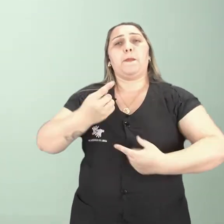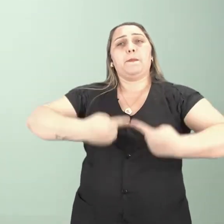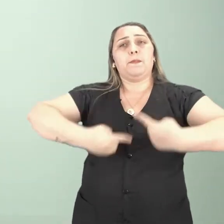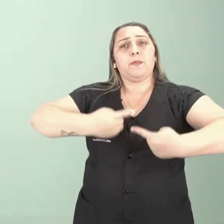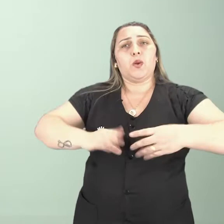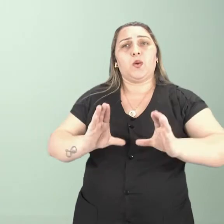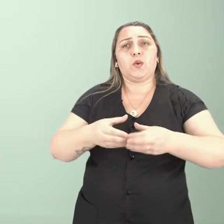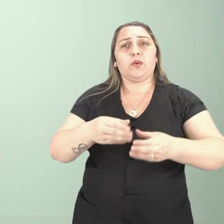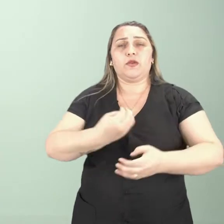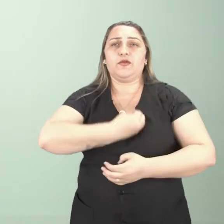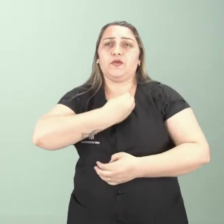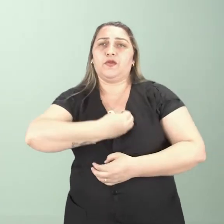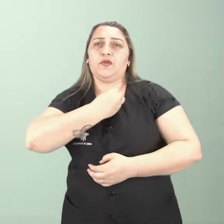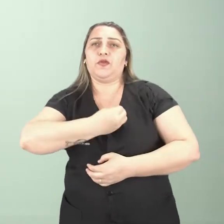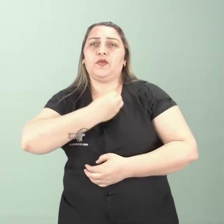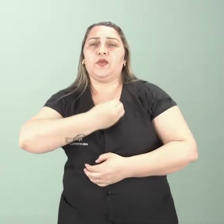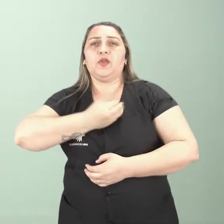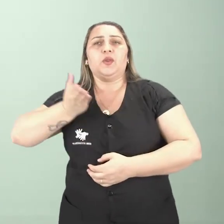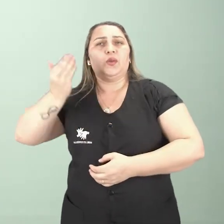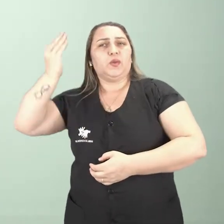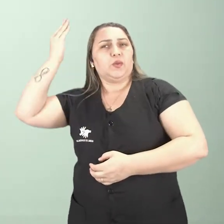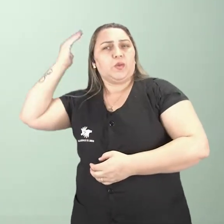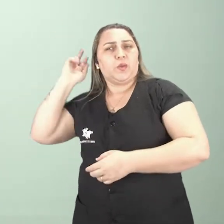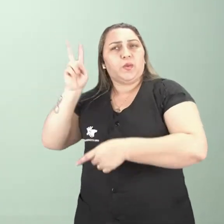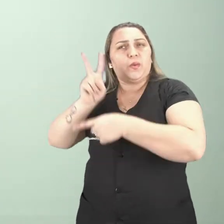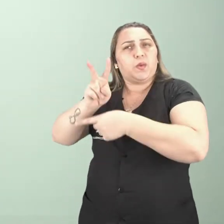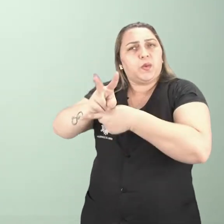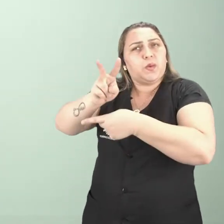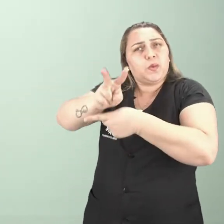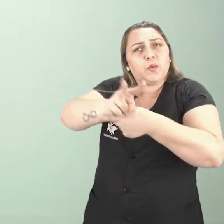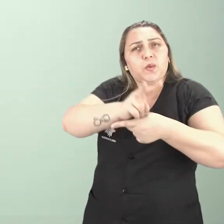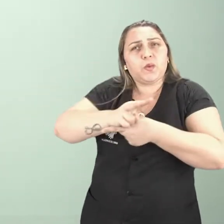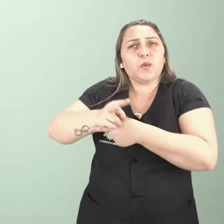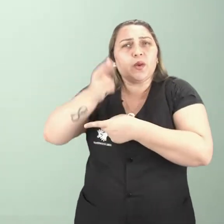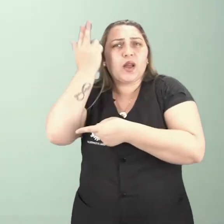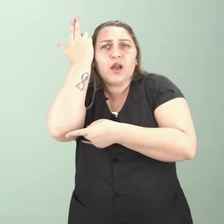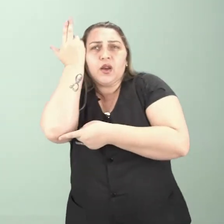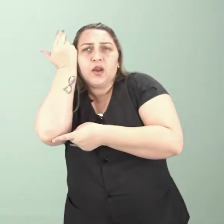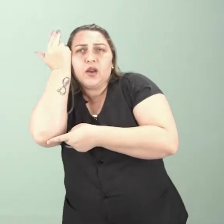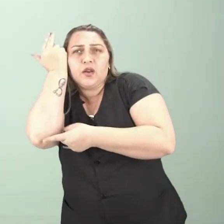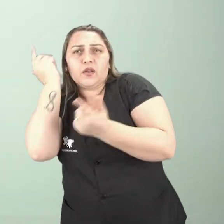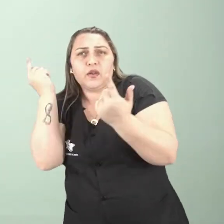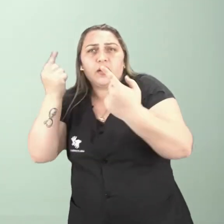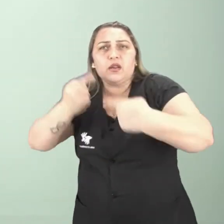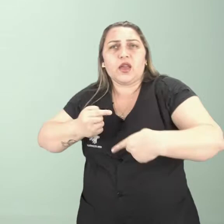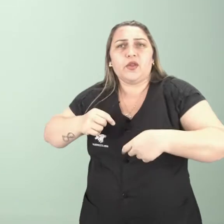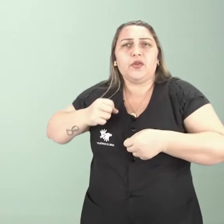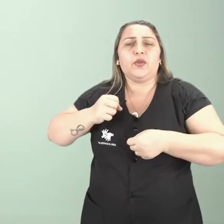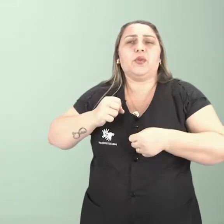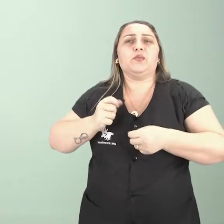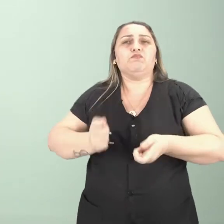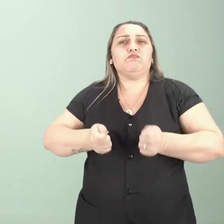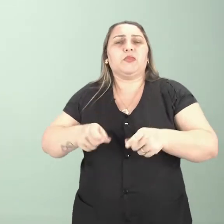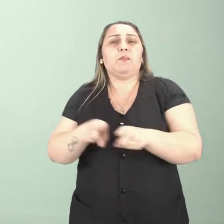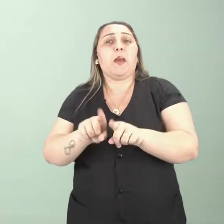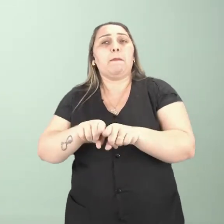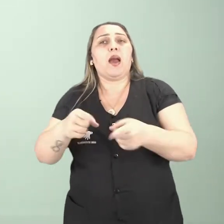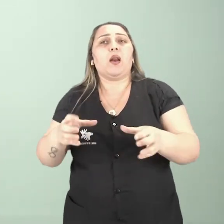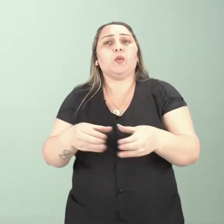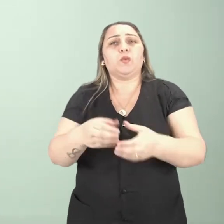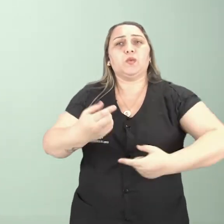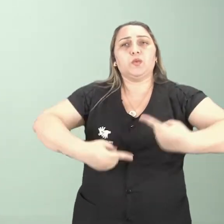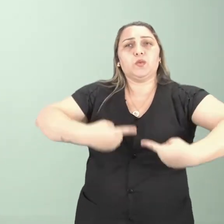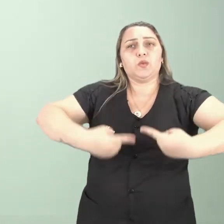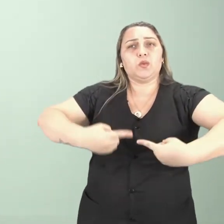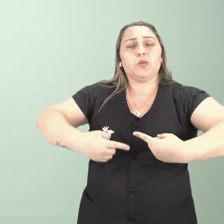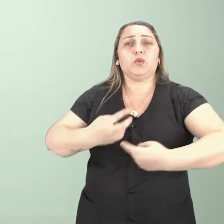grupos que viviam lá nos hipódromos, cuidando de cavalos, cavalos de aposta, cavalo de corrida, mas eram também grupos políticos,